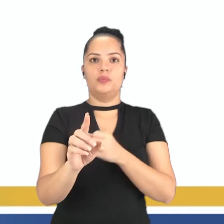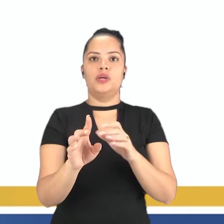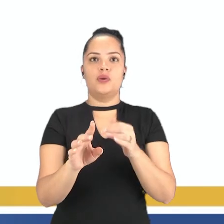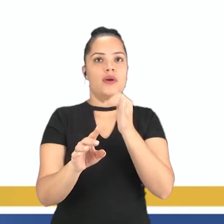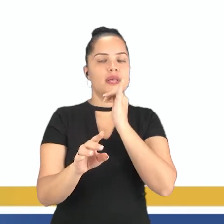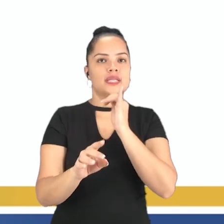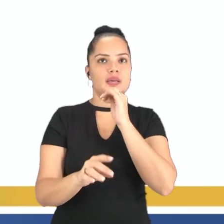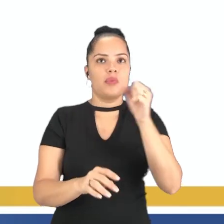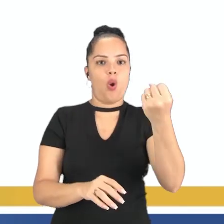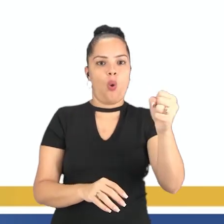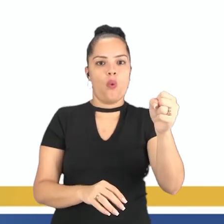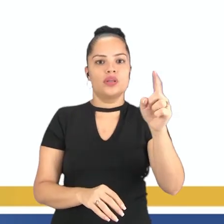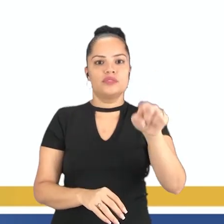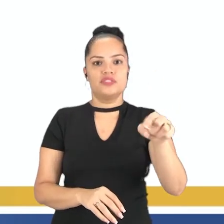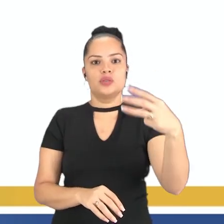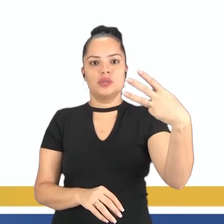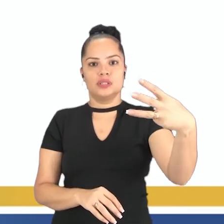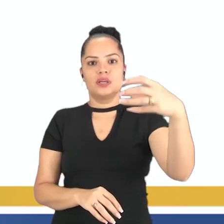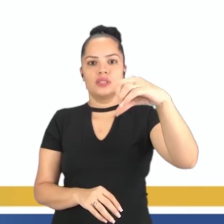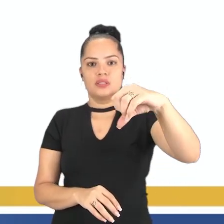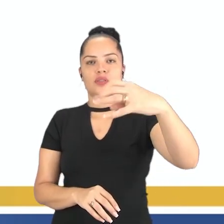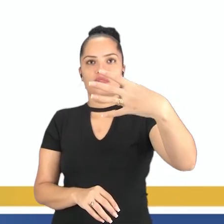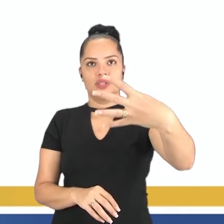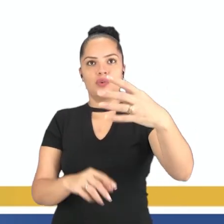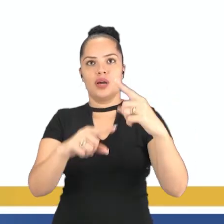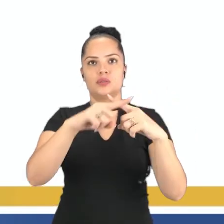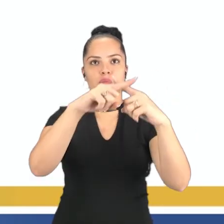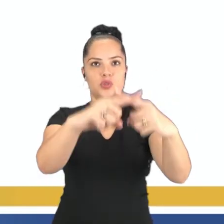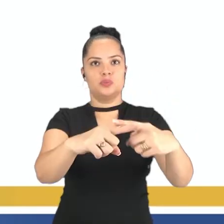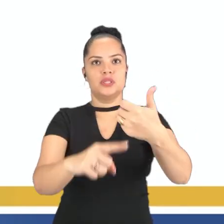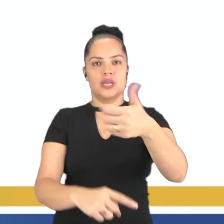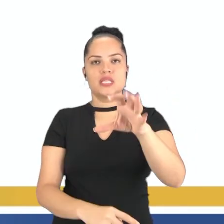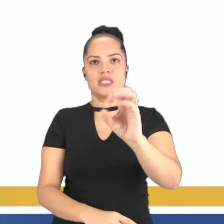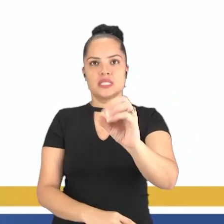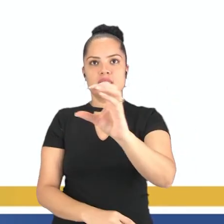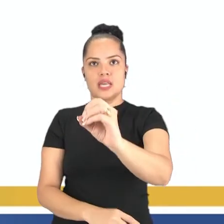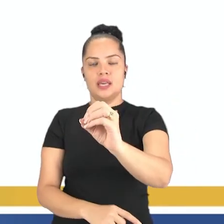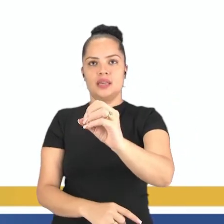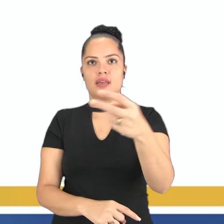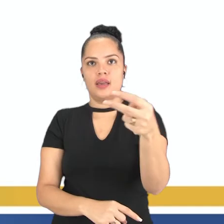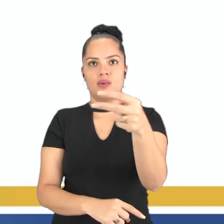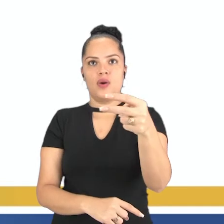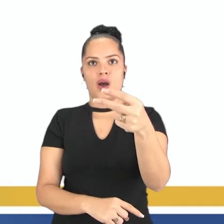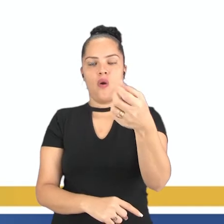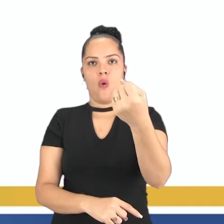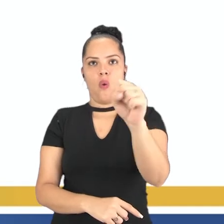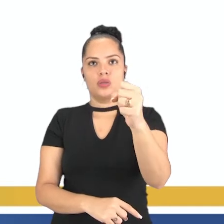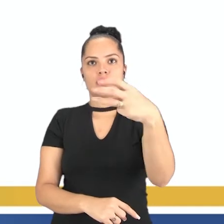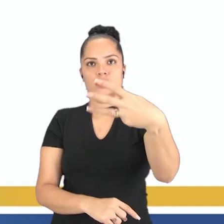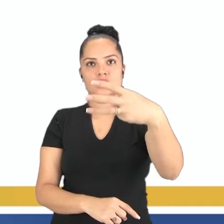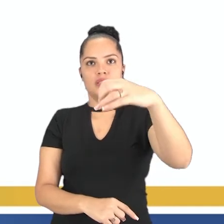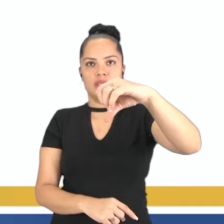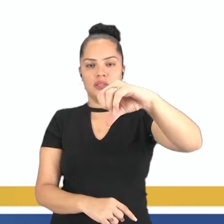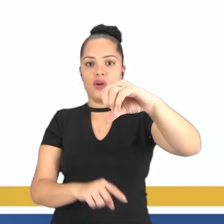8,394 milésimos vezes 100, a vírgula vai se deslocar 2 casas para a direita. Então, o resultado será